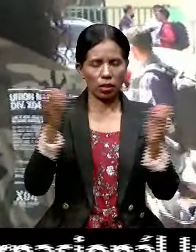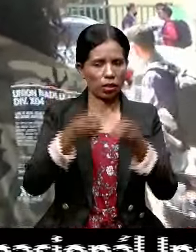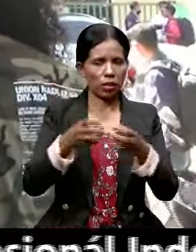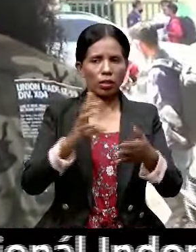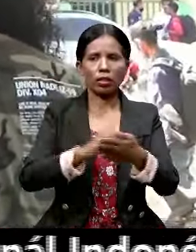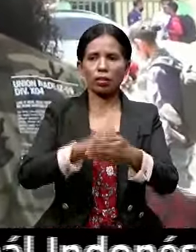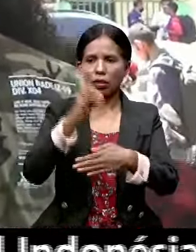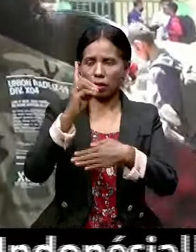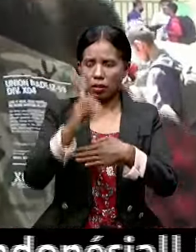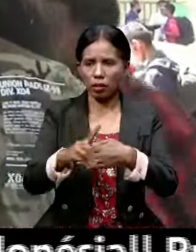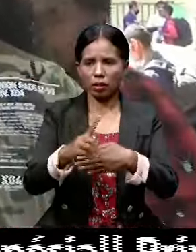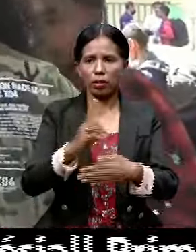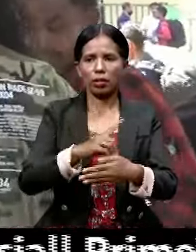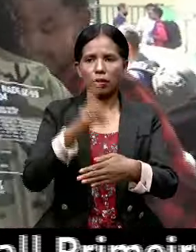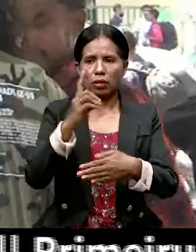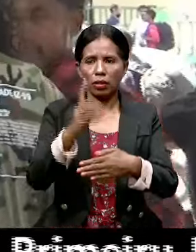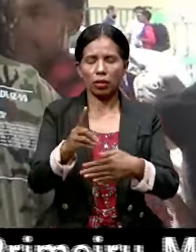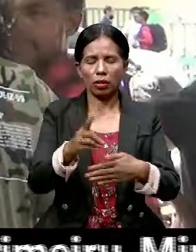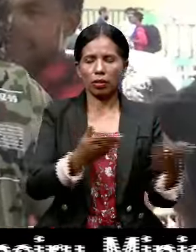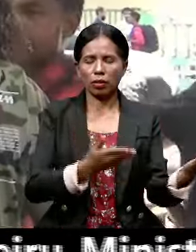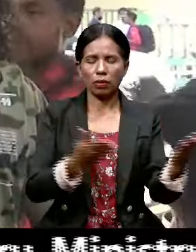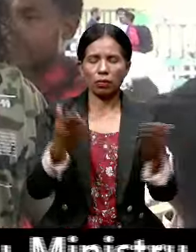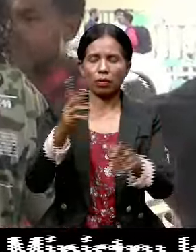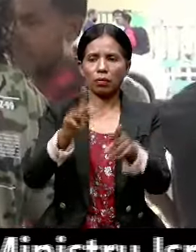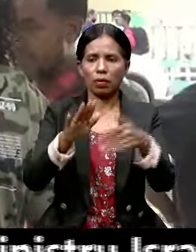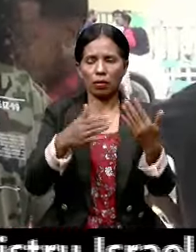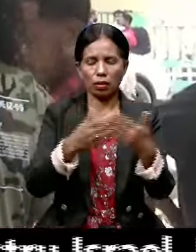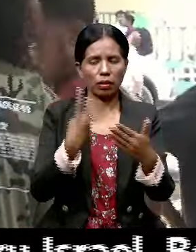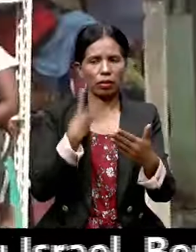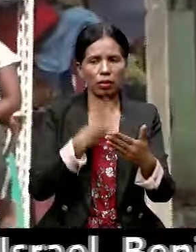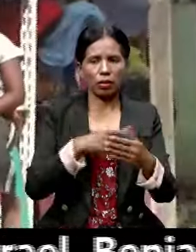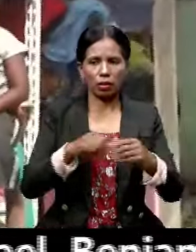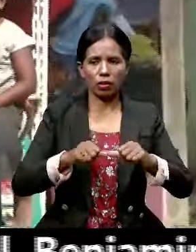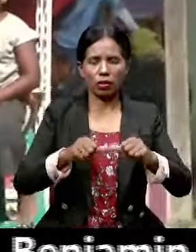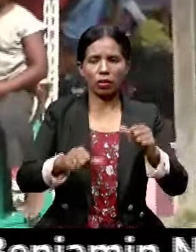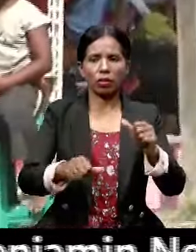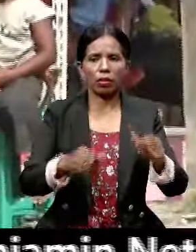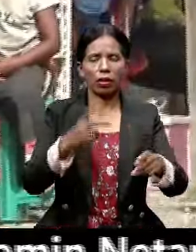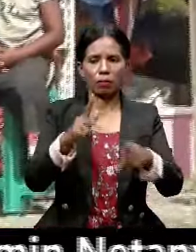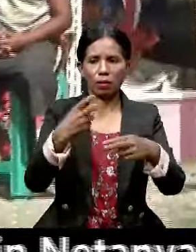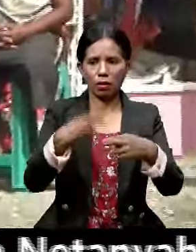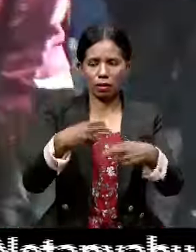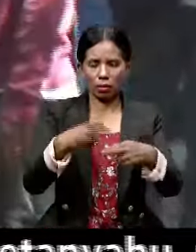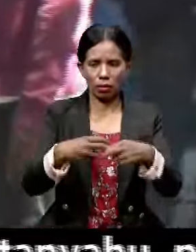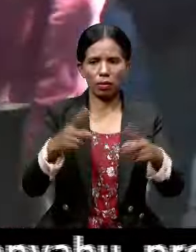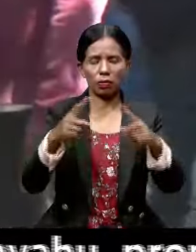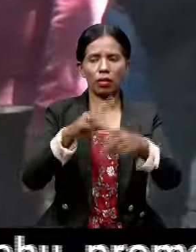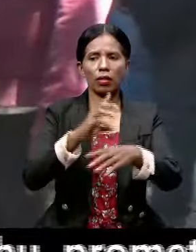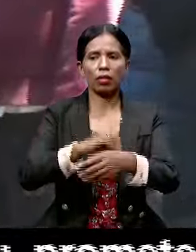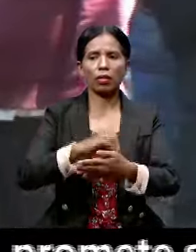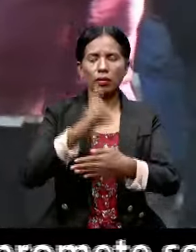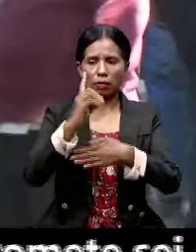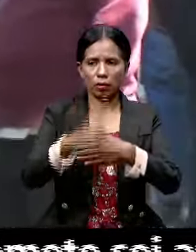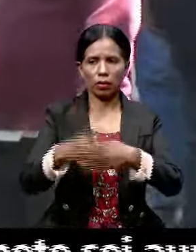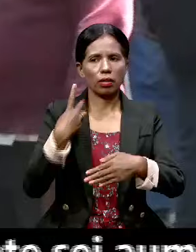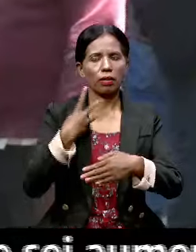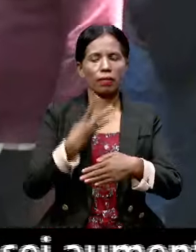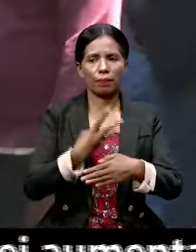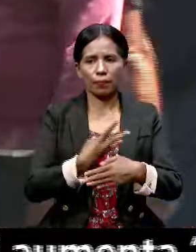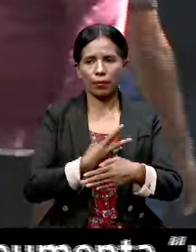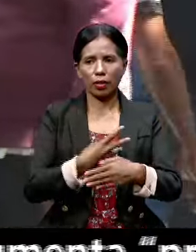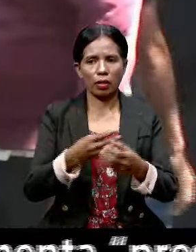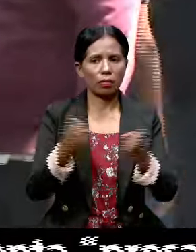Né? Se é desenvolvimento na orientação vai ter povo, então nunca mais está ter povo, sai vale risco, vai ter desenvolvimento na raça. Neva a Miami,